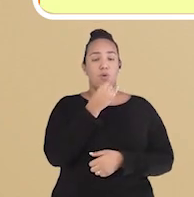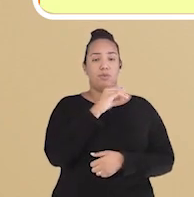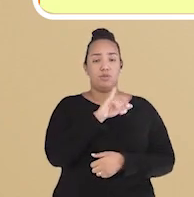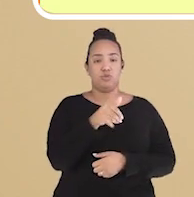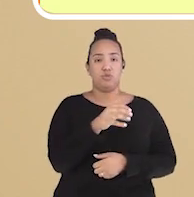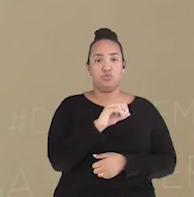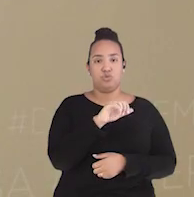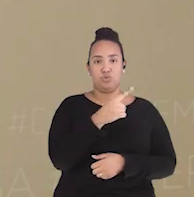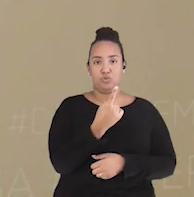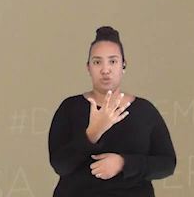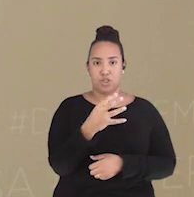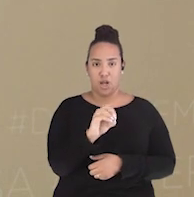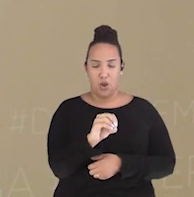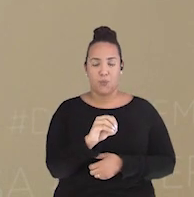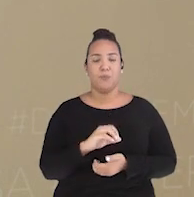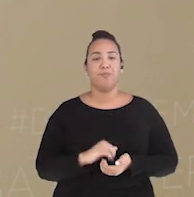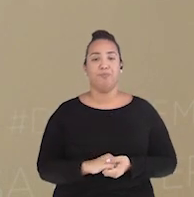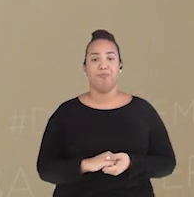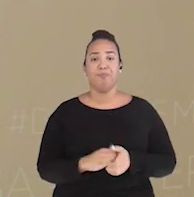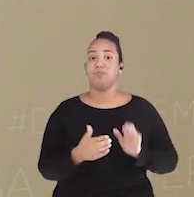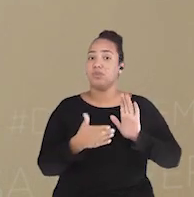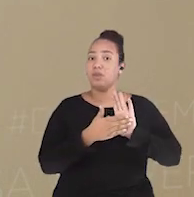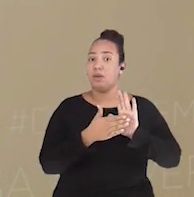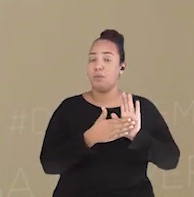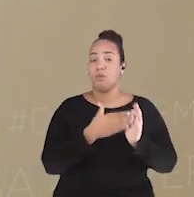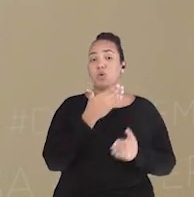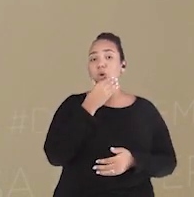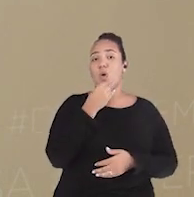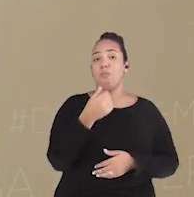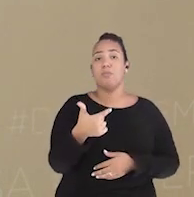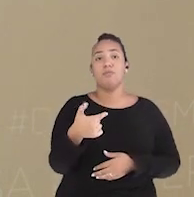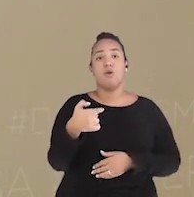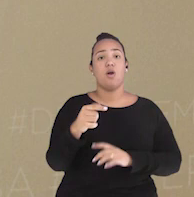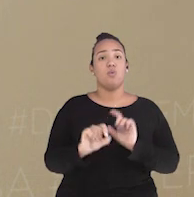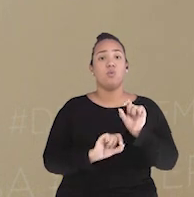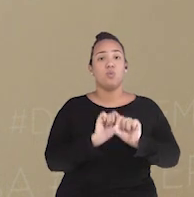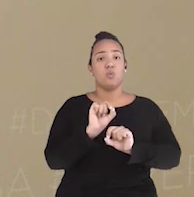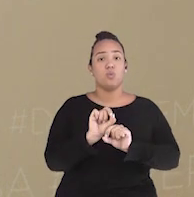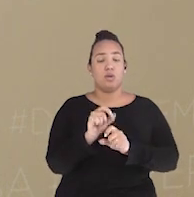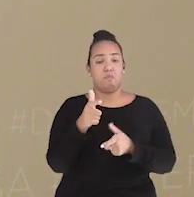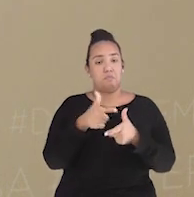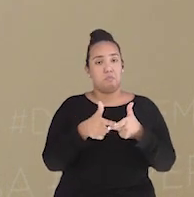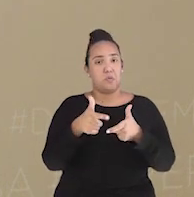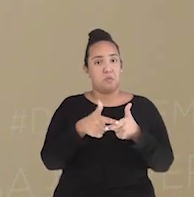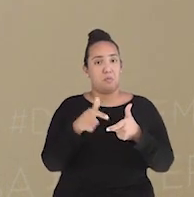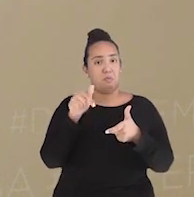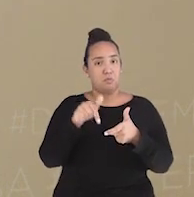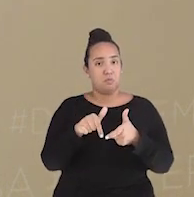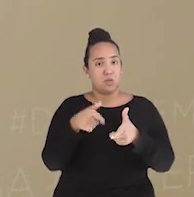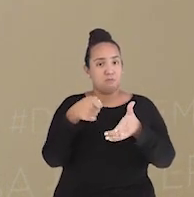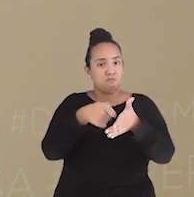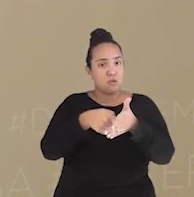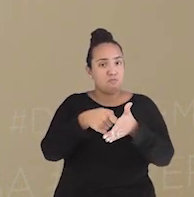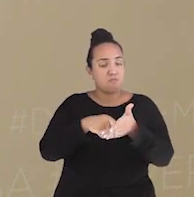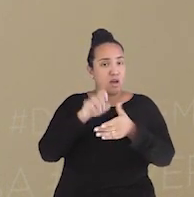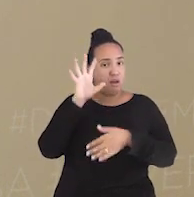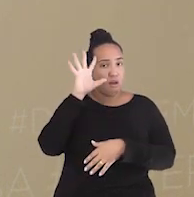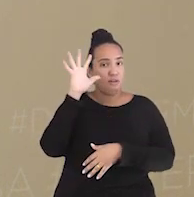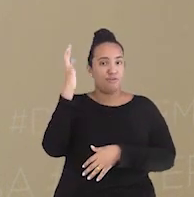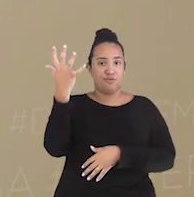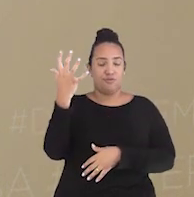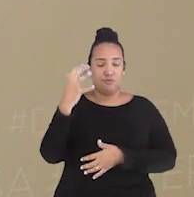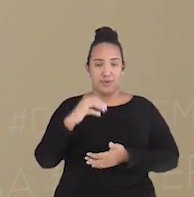Pessoa. As propostas de Vargas são basicamente as soluções para os problemas reivindicados pelos setores